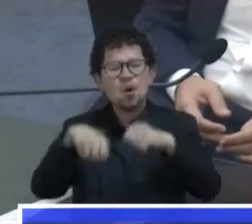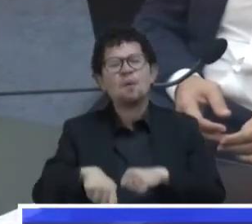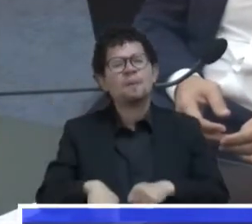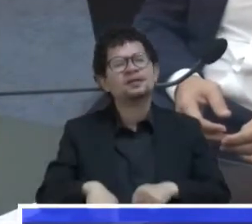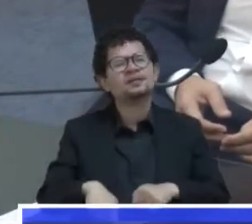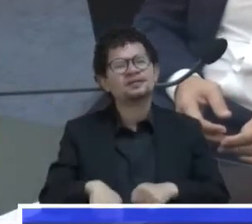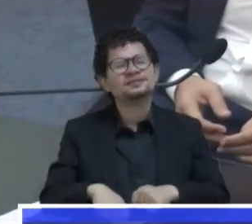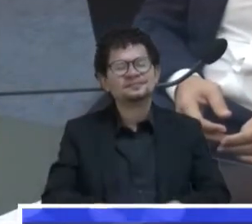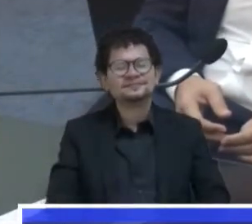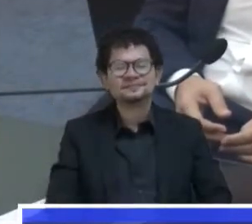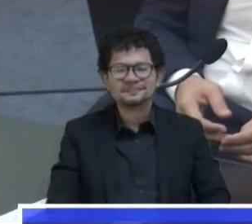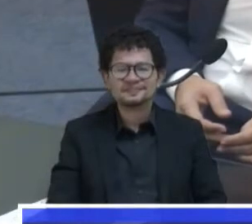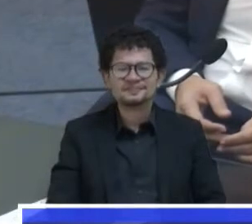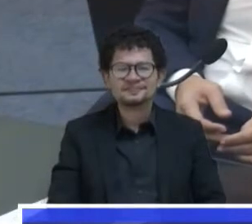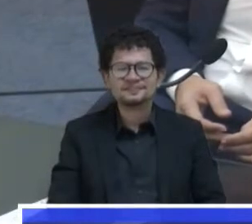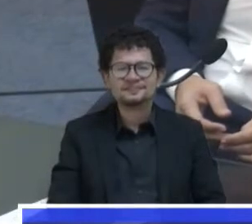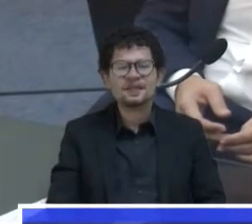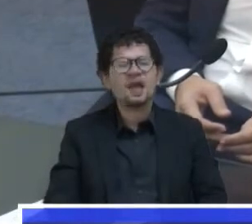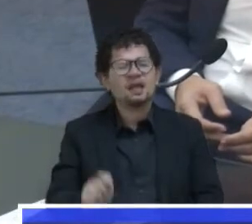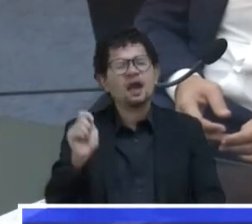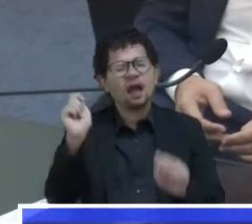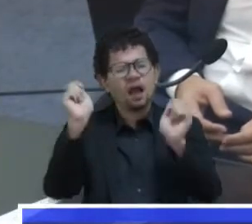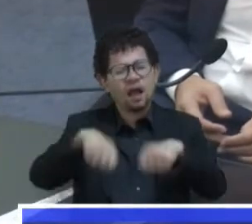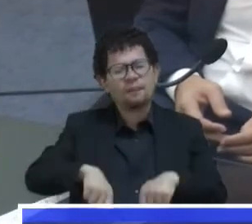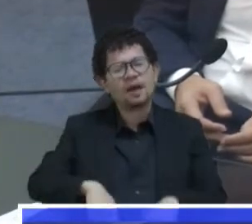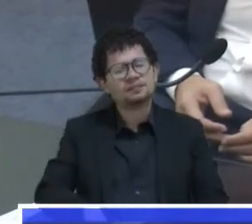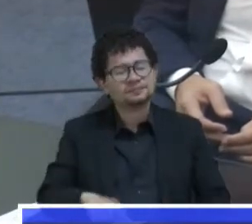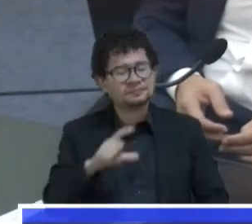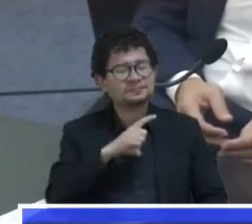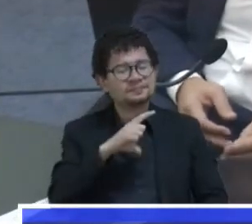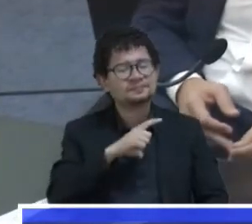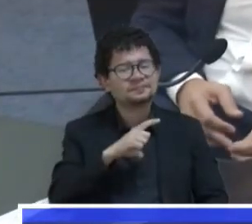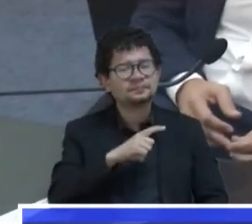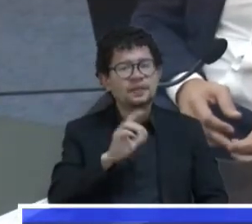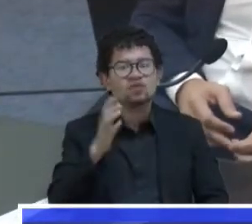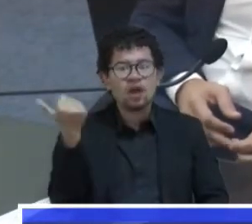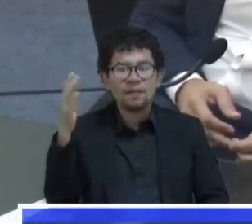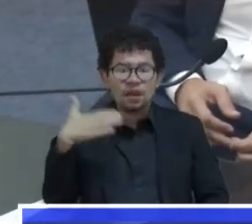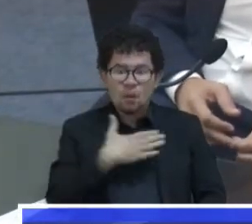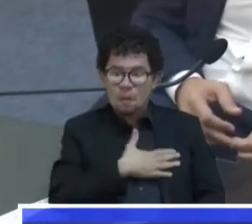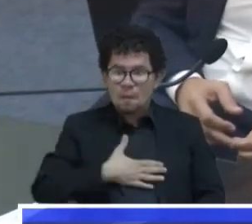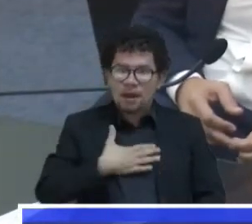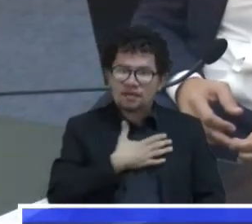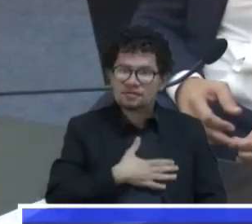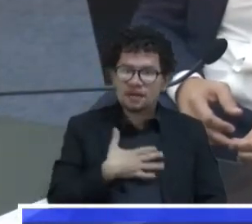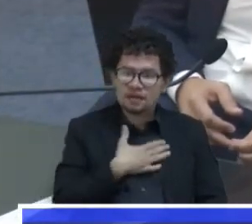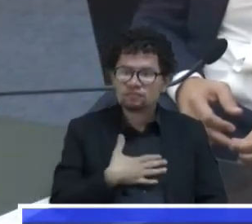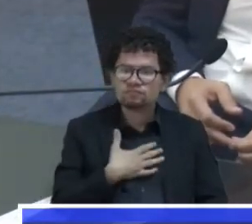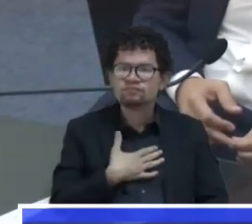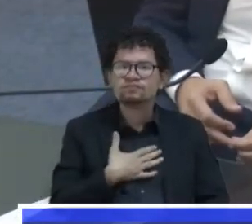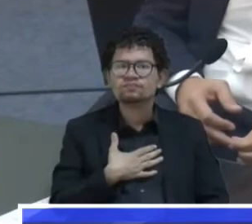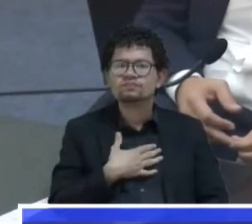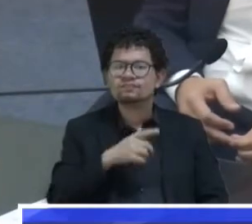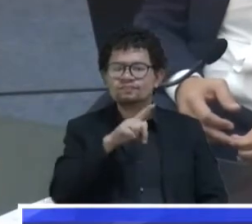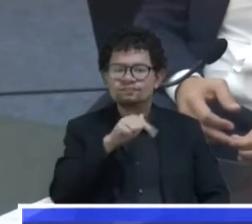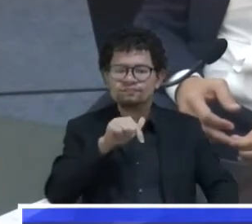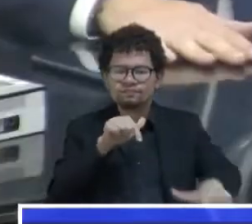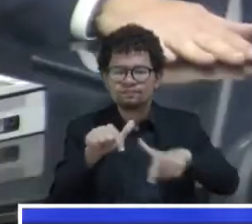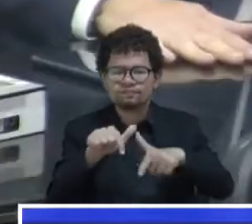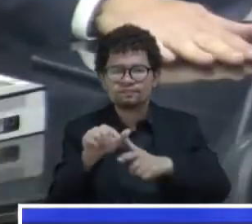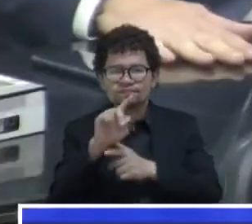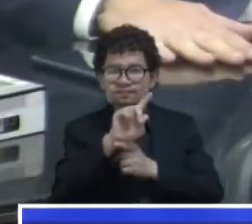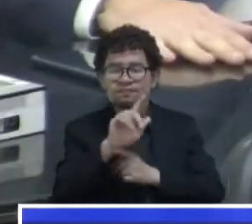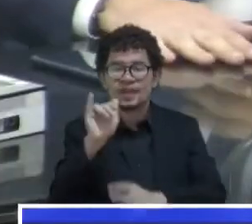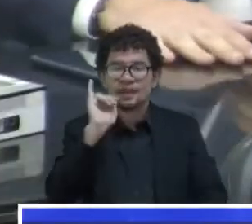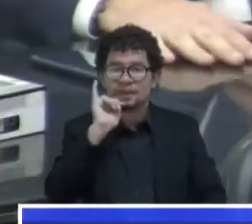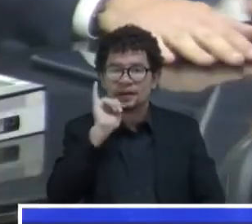não. Ele é muito capaz. Até que eu tive o prazer, sabe, de legislar em Arapiraca, na Casa Rebeni Melo, por